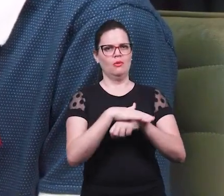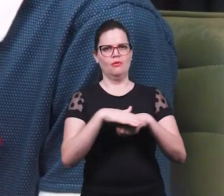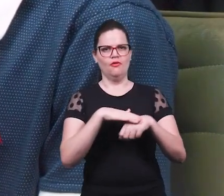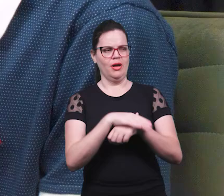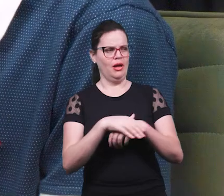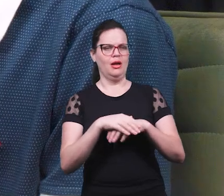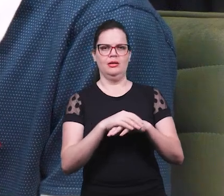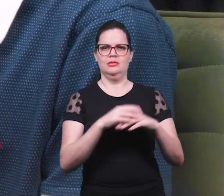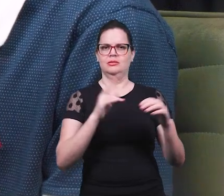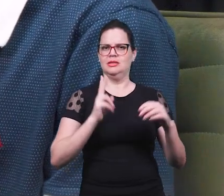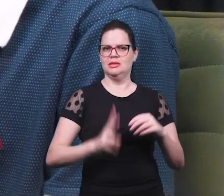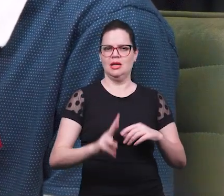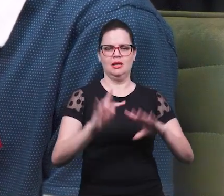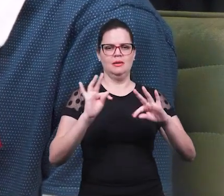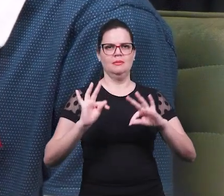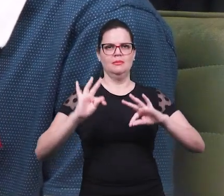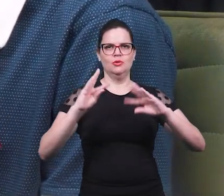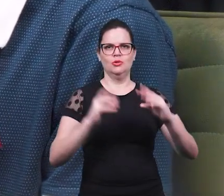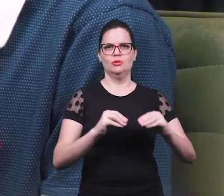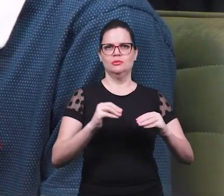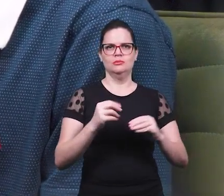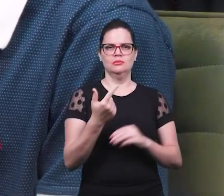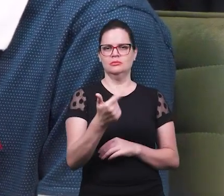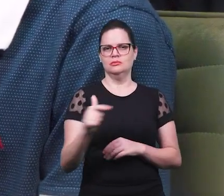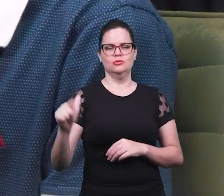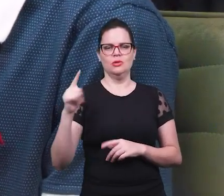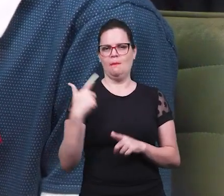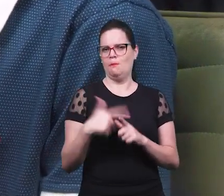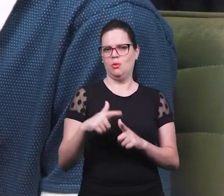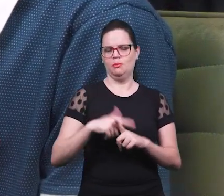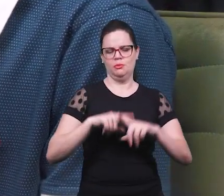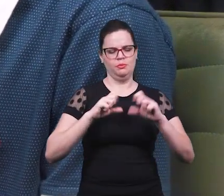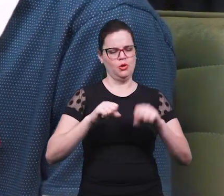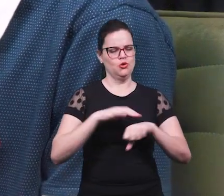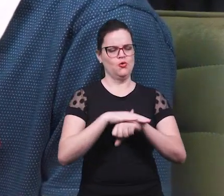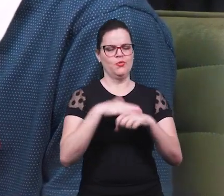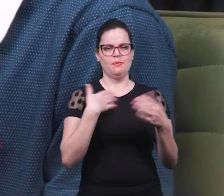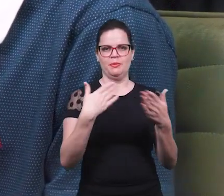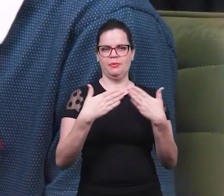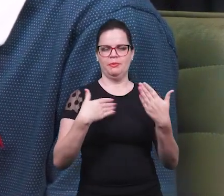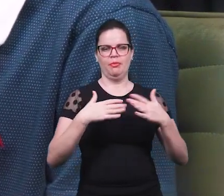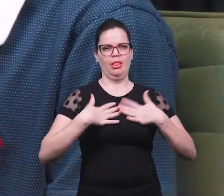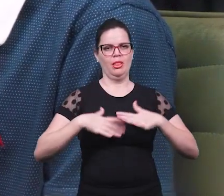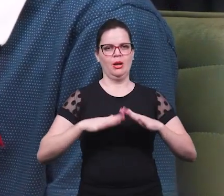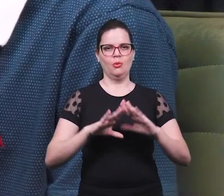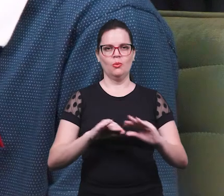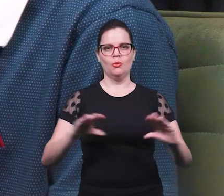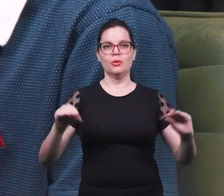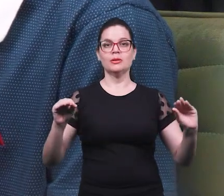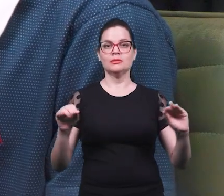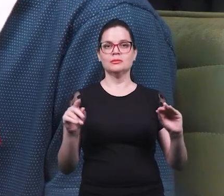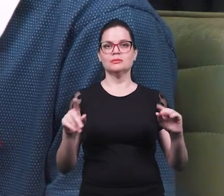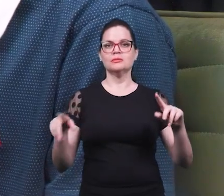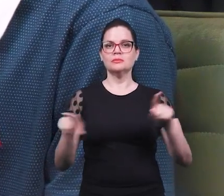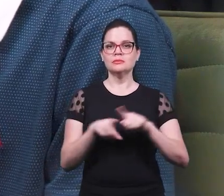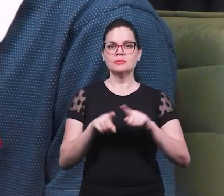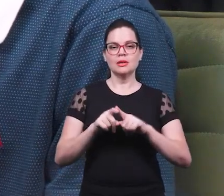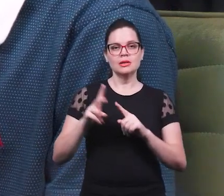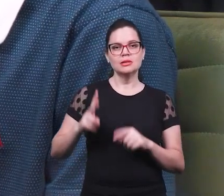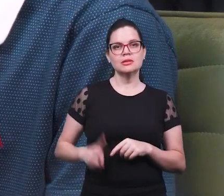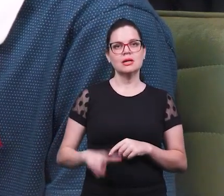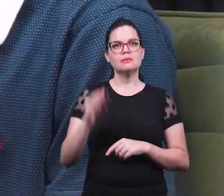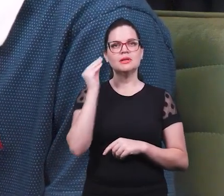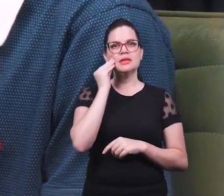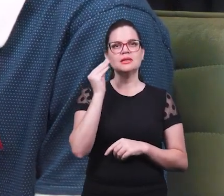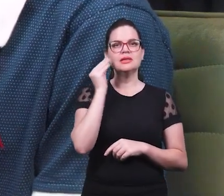aberto, sem problemas, assim. Mas também a gente tenta